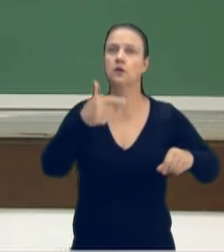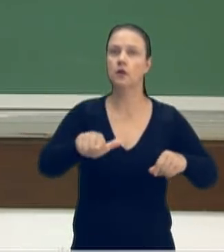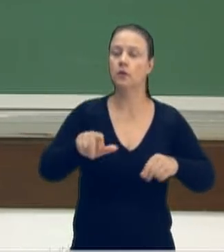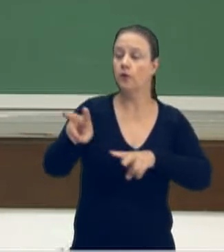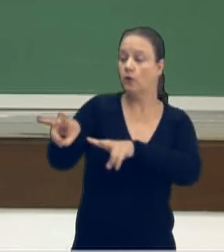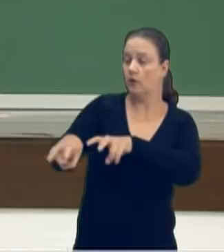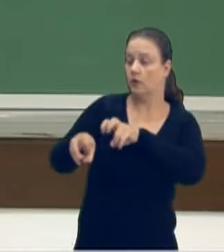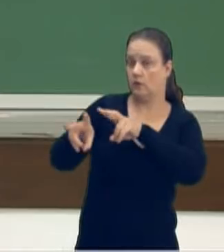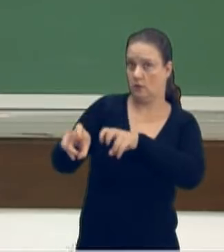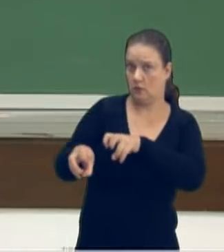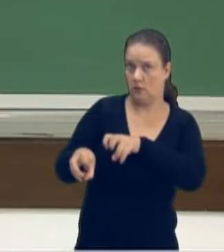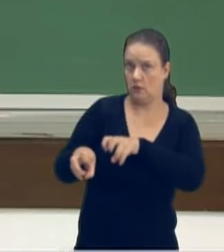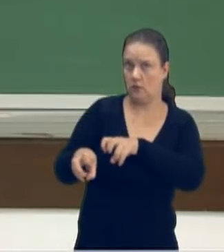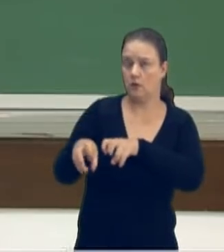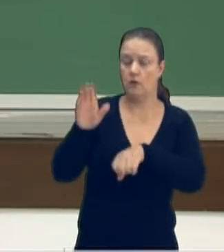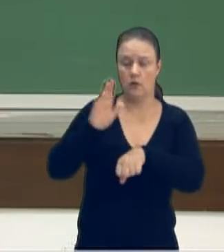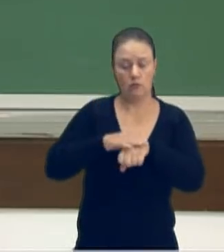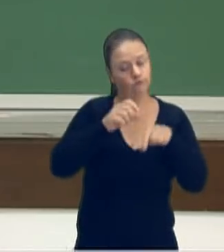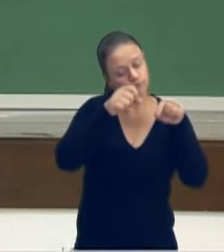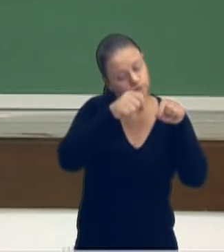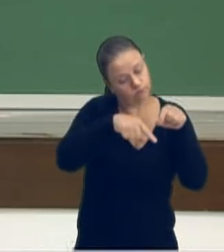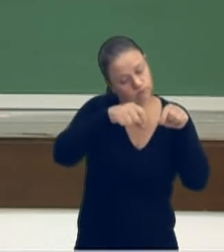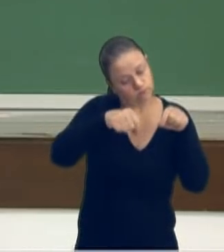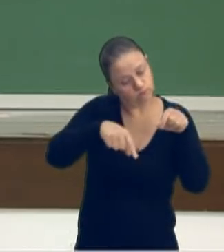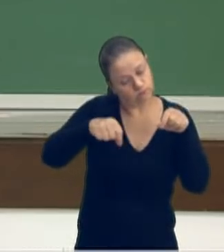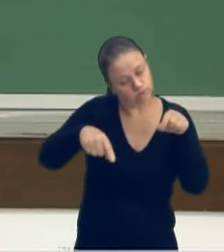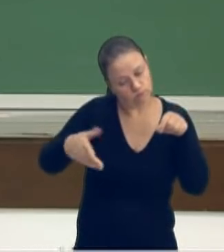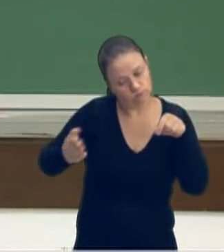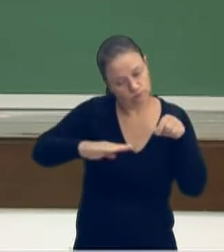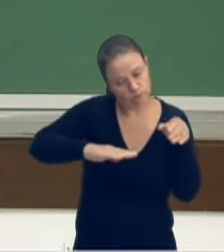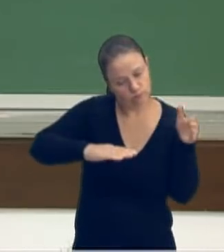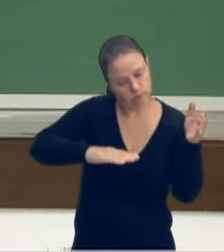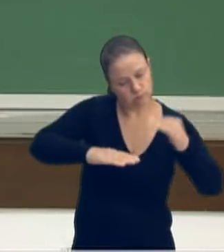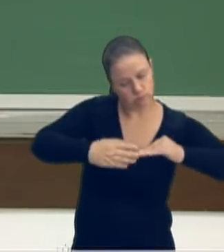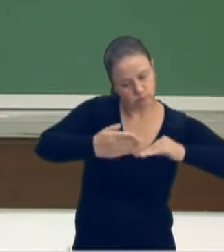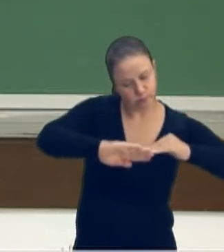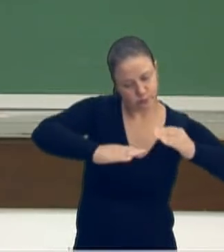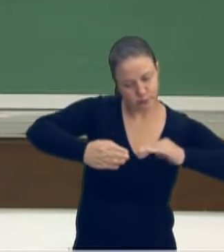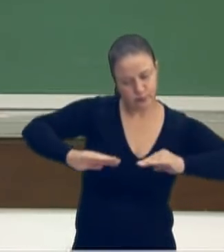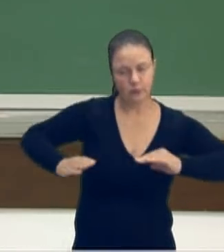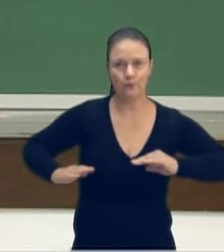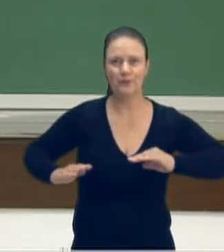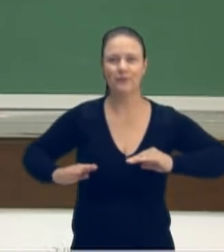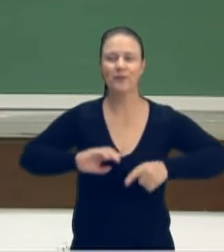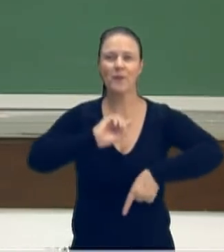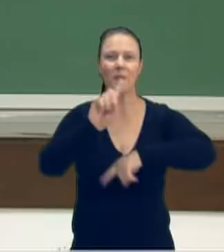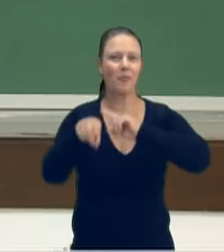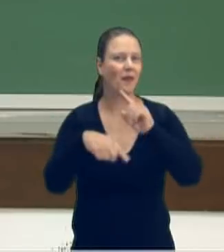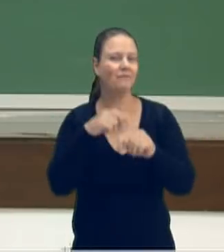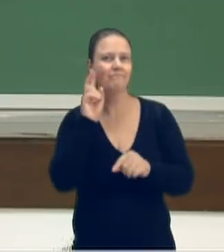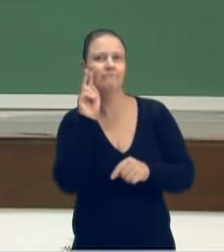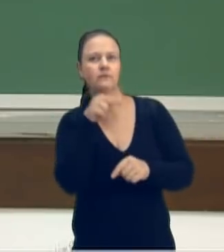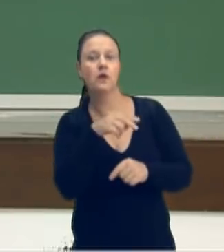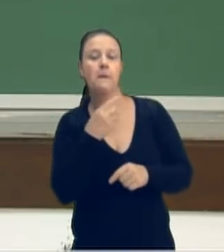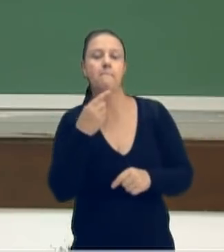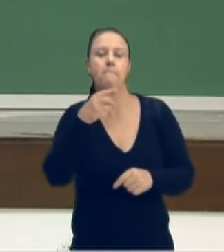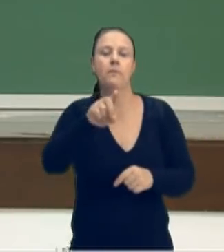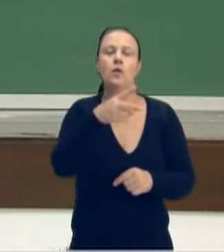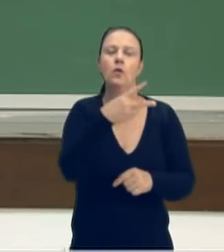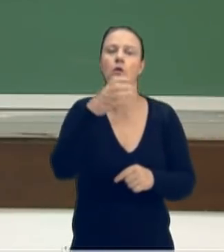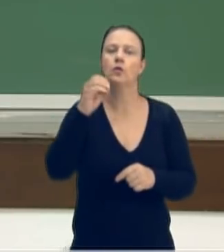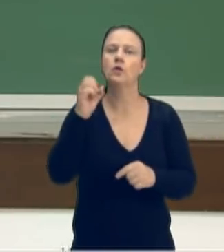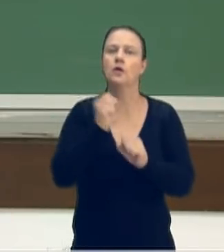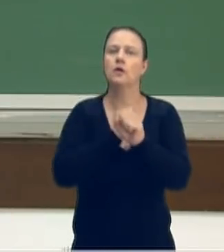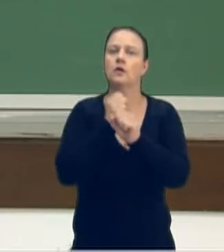agricultor, camponês, jogando as sementes para que eles possam ser produzidas. Então, nós temos uma imagem aproximadamente 1.200 anos antes de